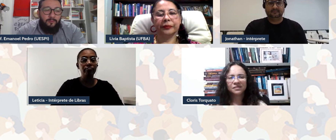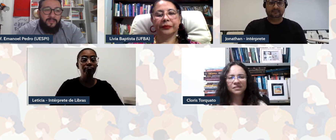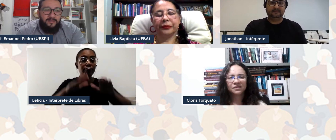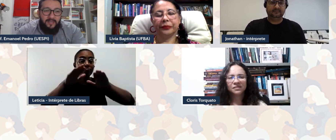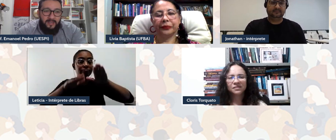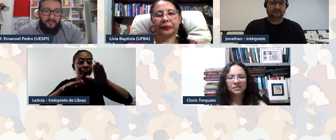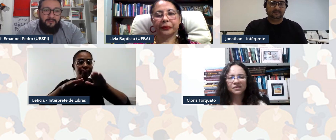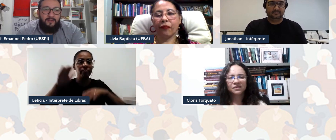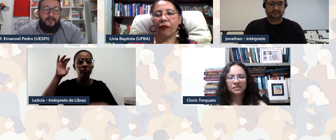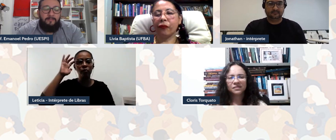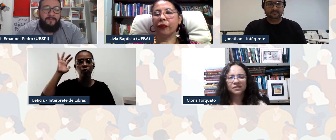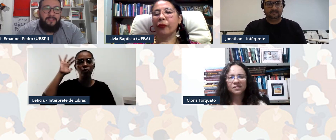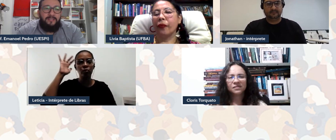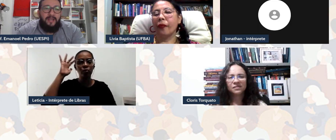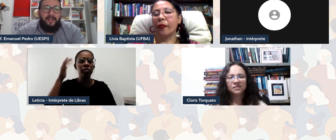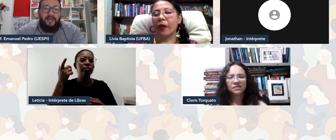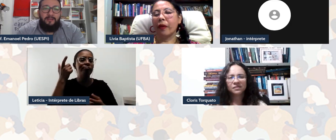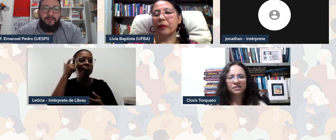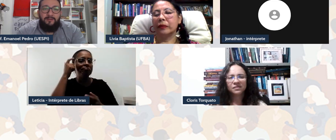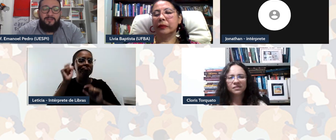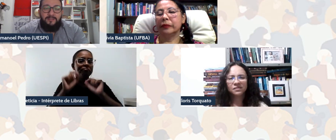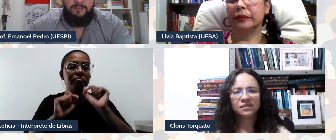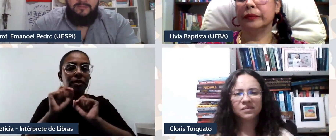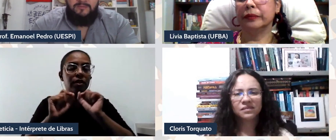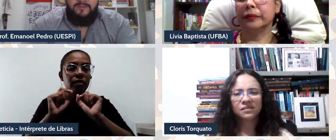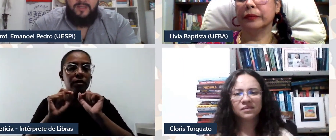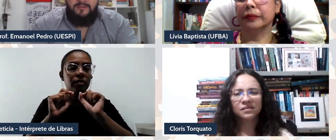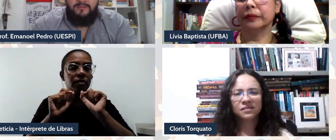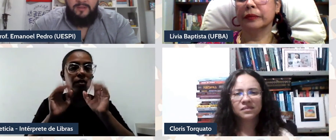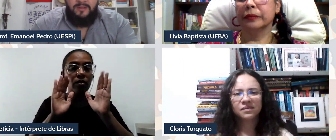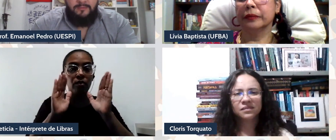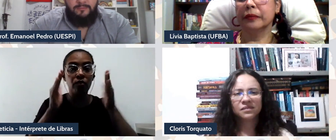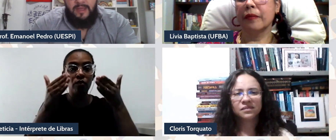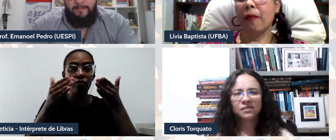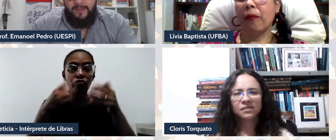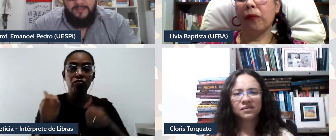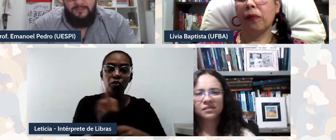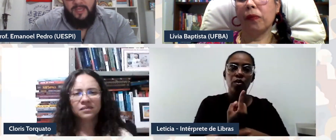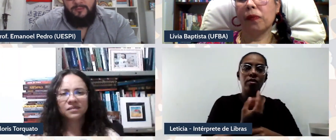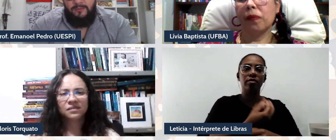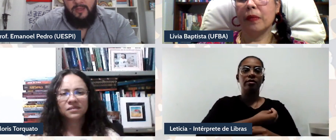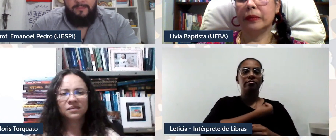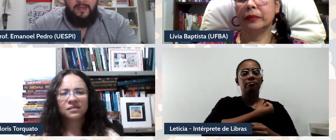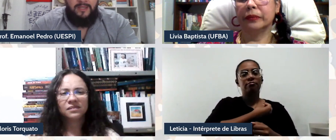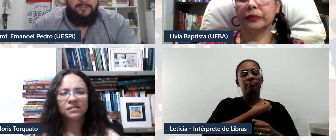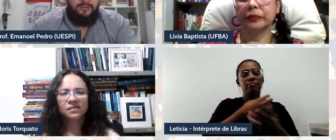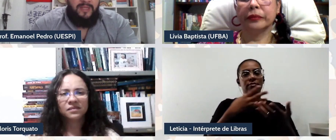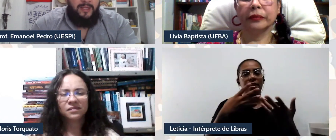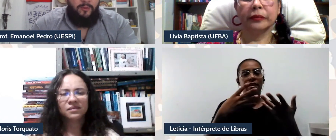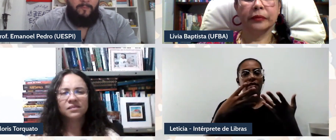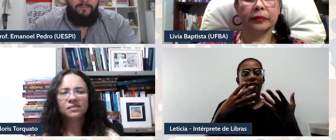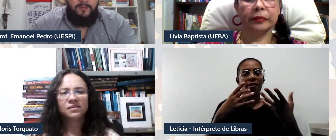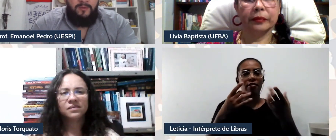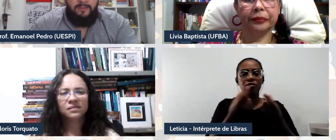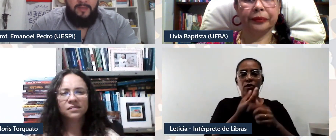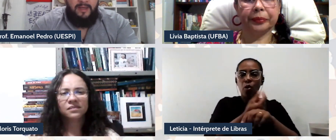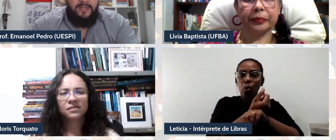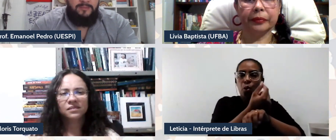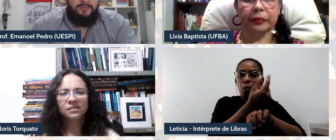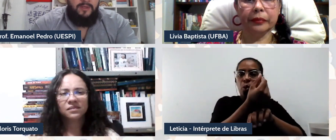o Paul Preciado têm destacado que nós estamos vivendo não é apenas um tecnocapitalismo, é o tecno